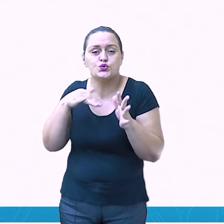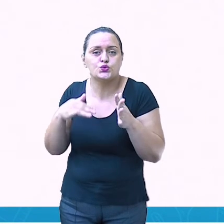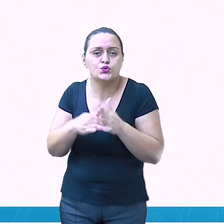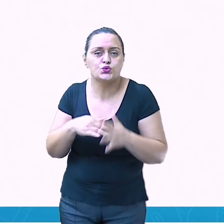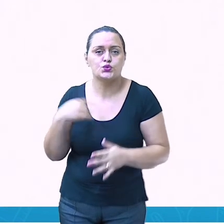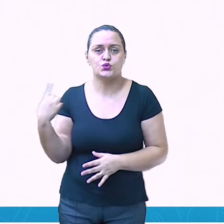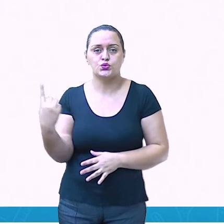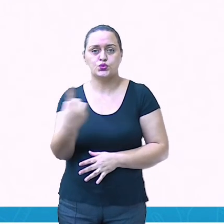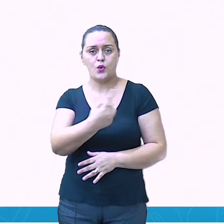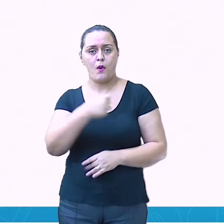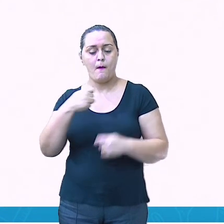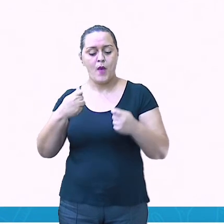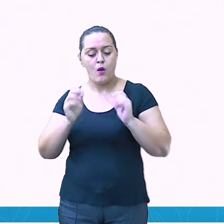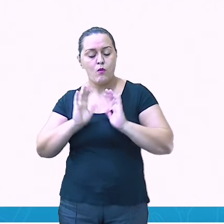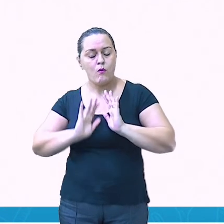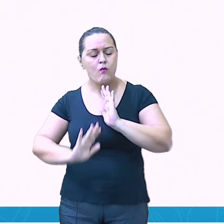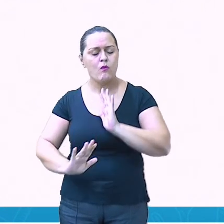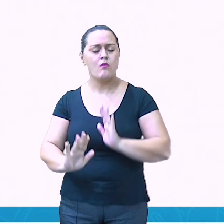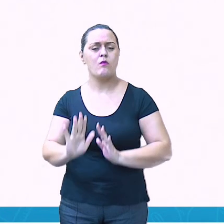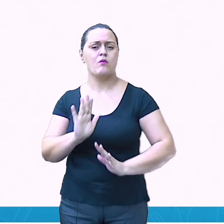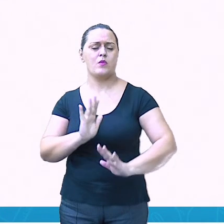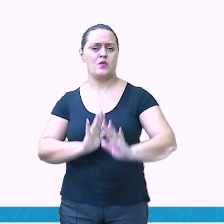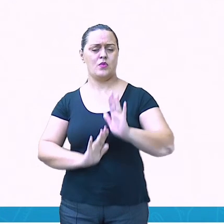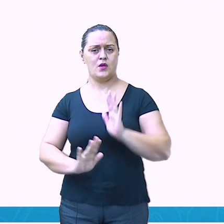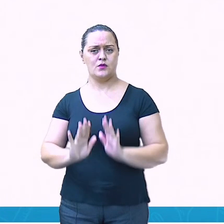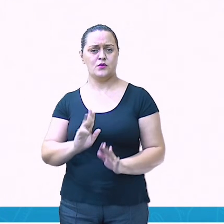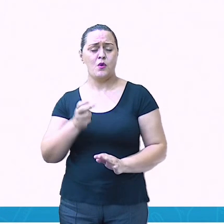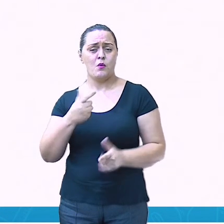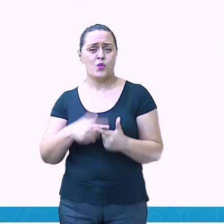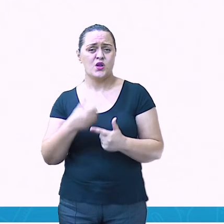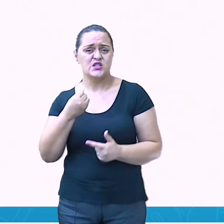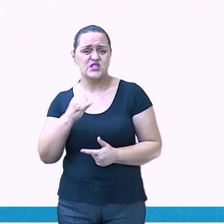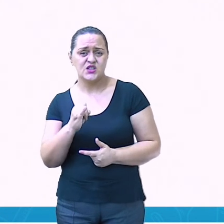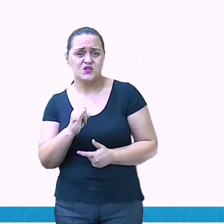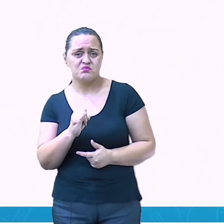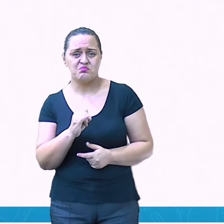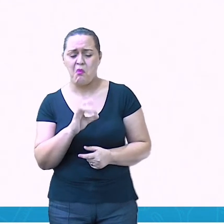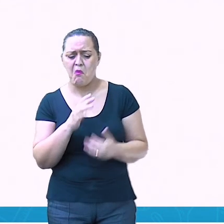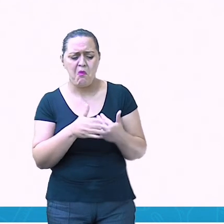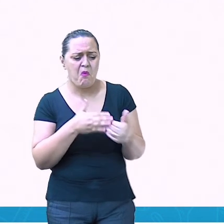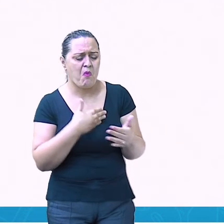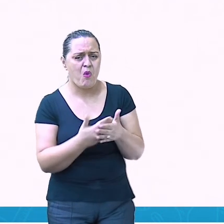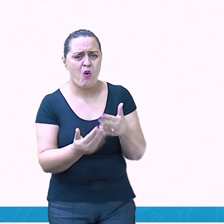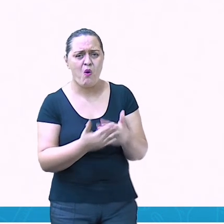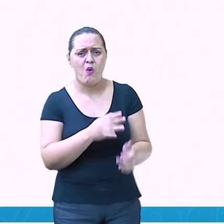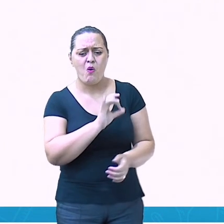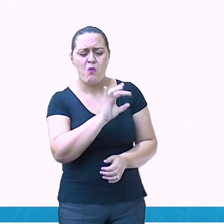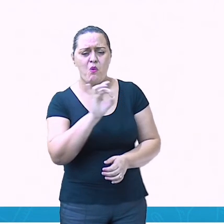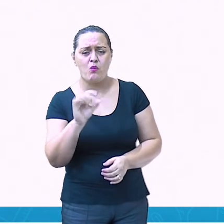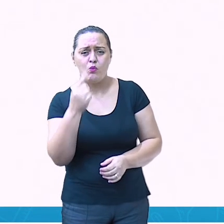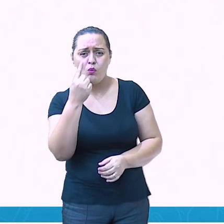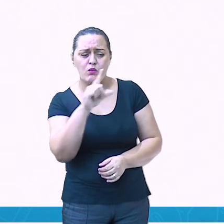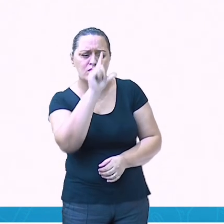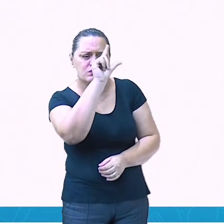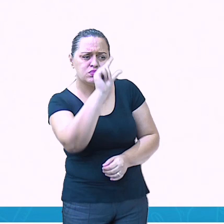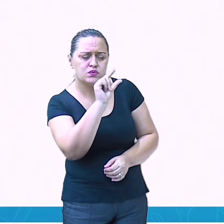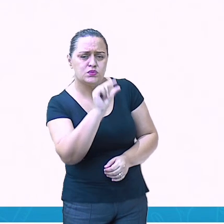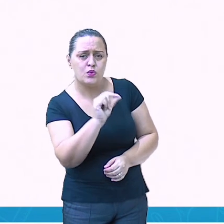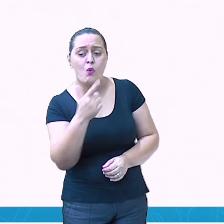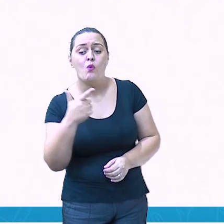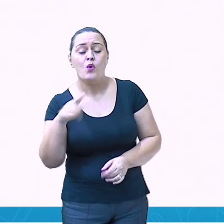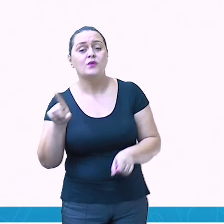lá na frente. E se eu esgoto um determinado recurso, eu vou estar